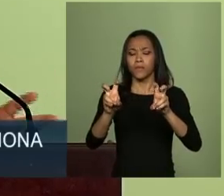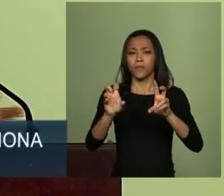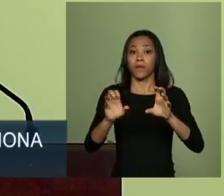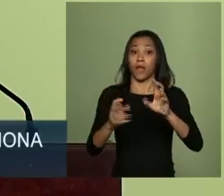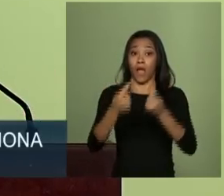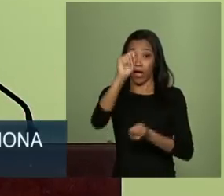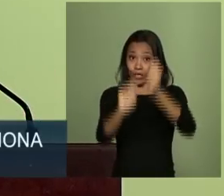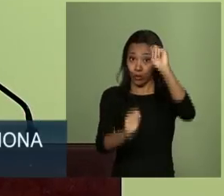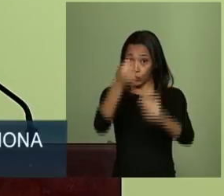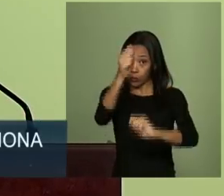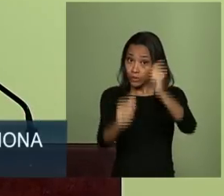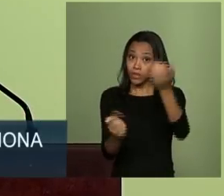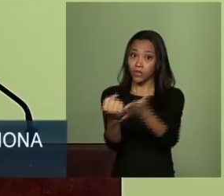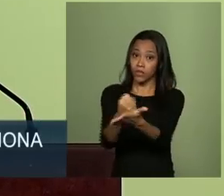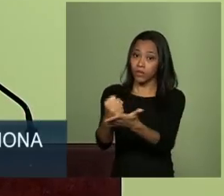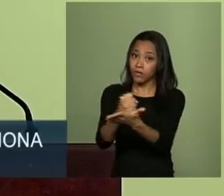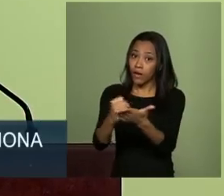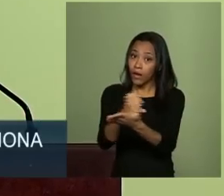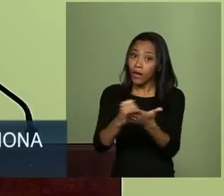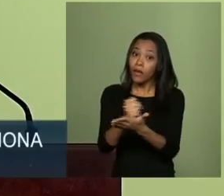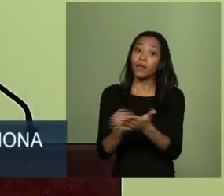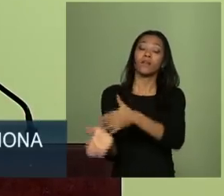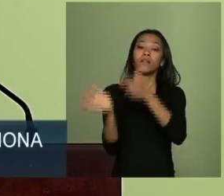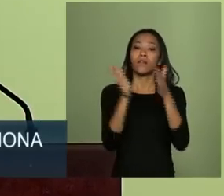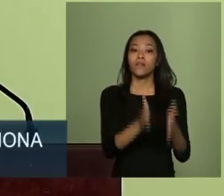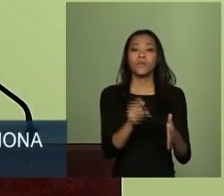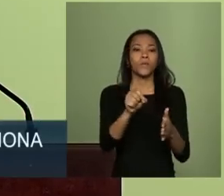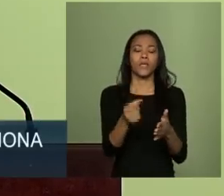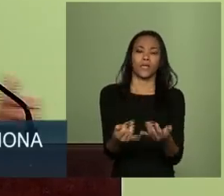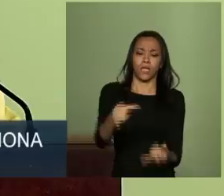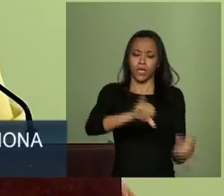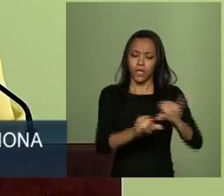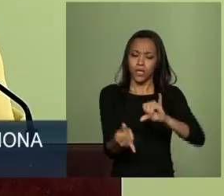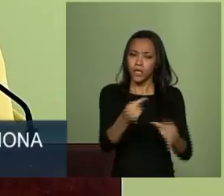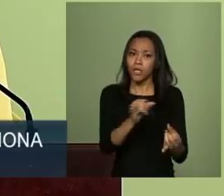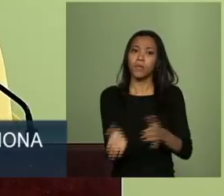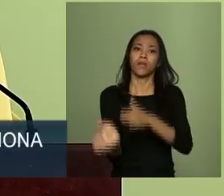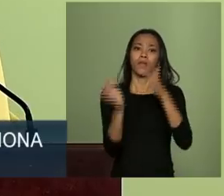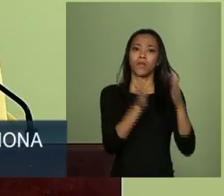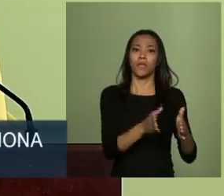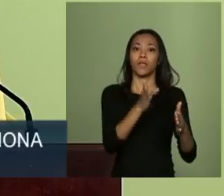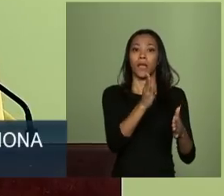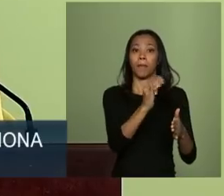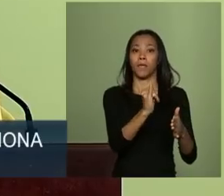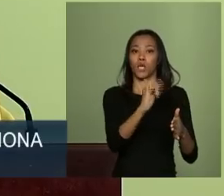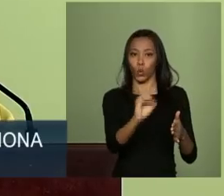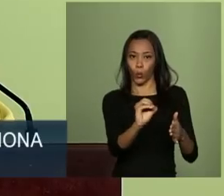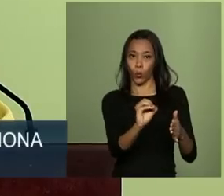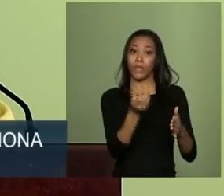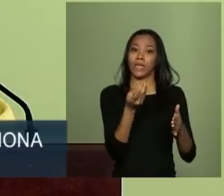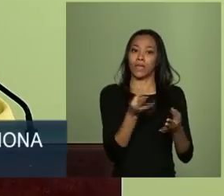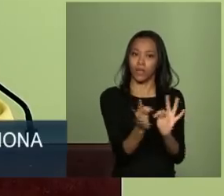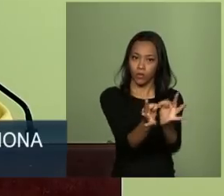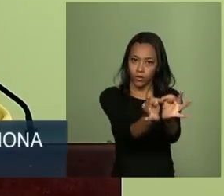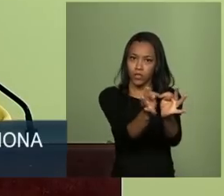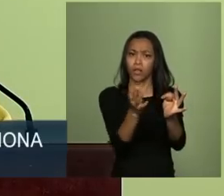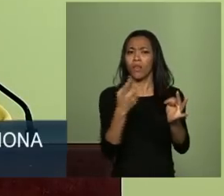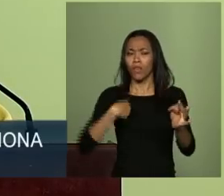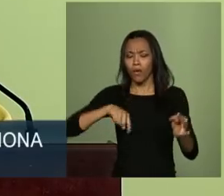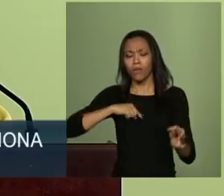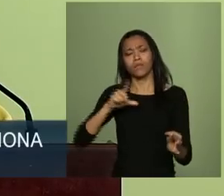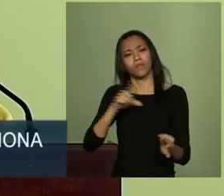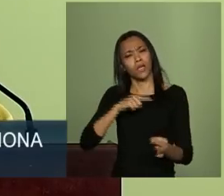de fármacos, da química e da biotecnologia. É que nós temos todas as condições